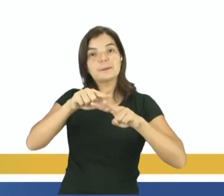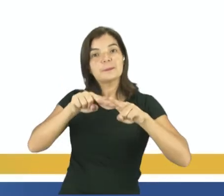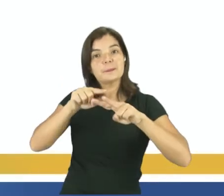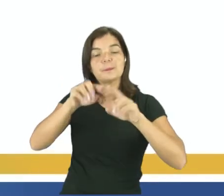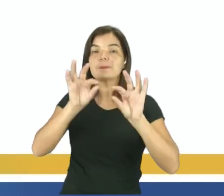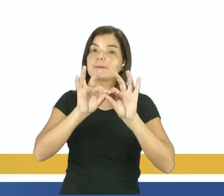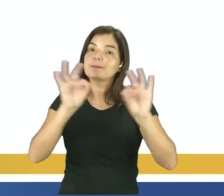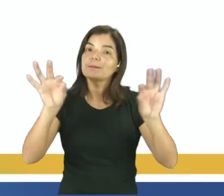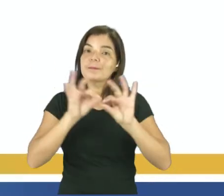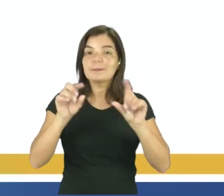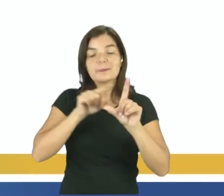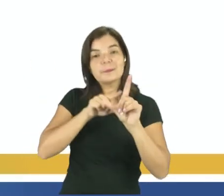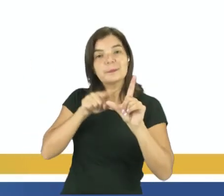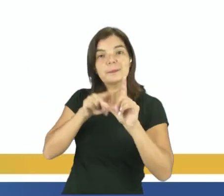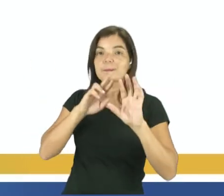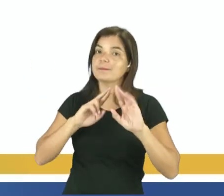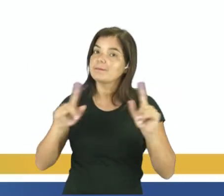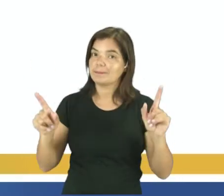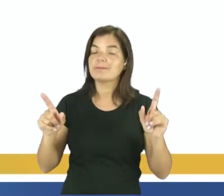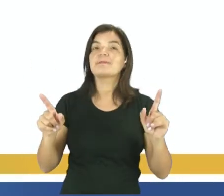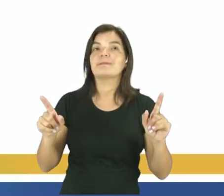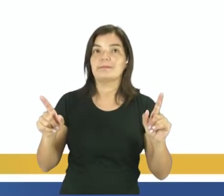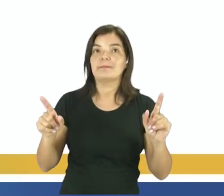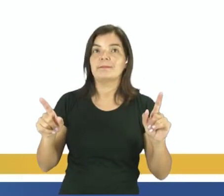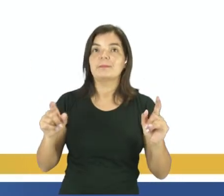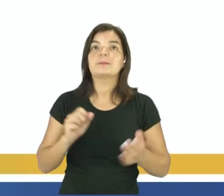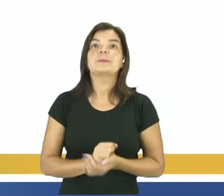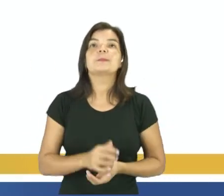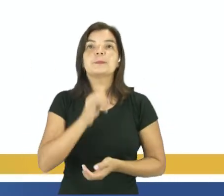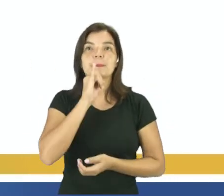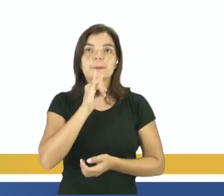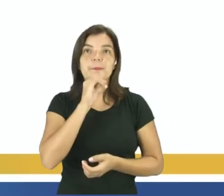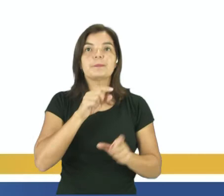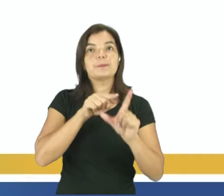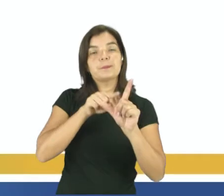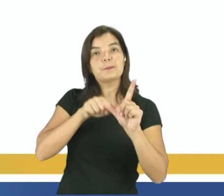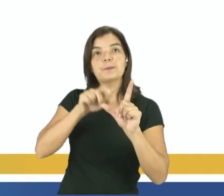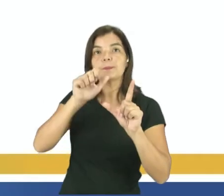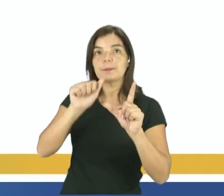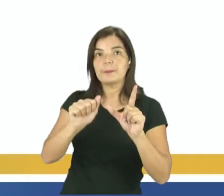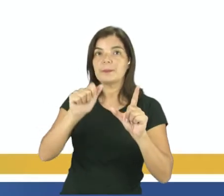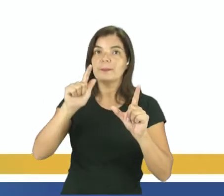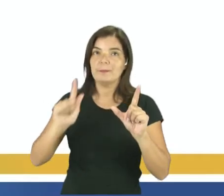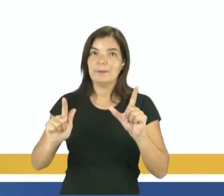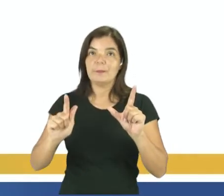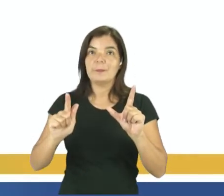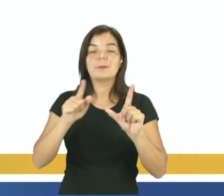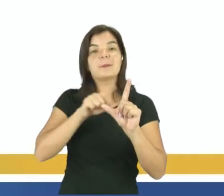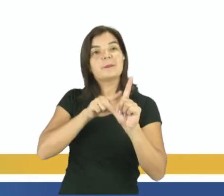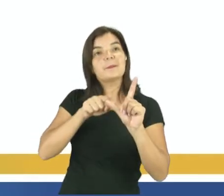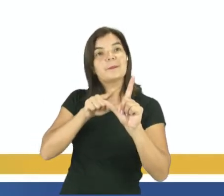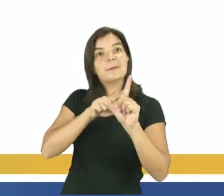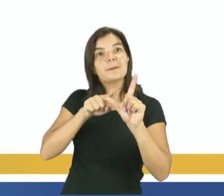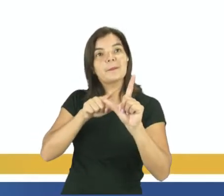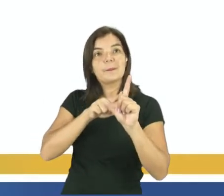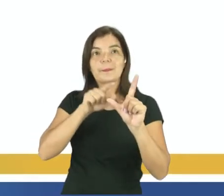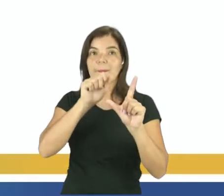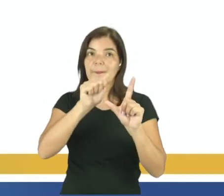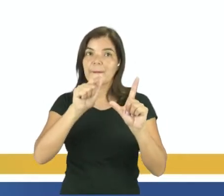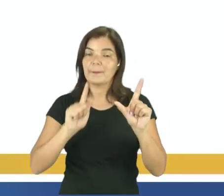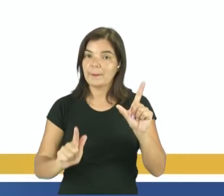em lados opostos da transversal. Por exemplo, os ângulos A e G,